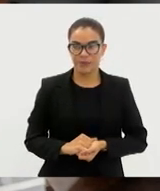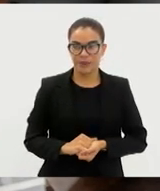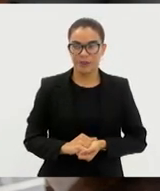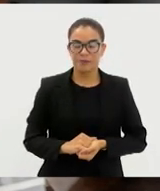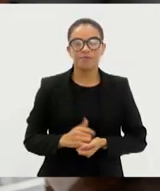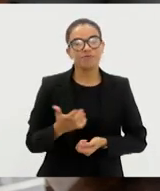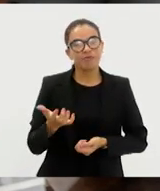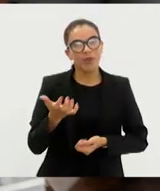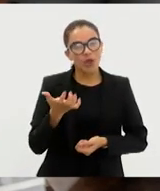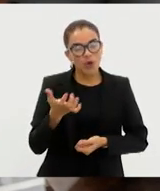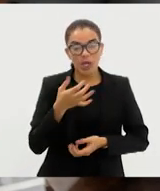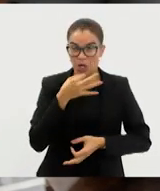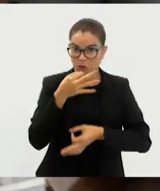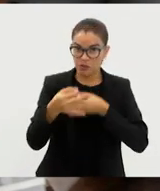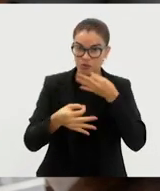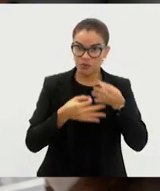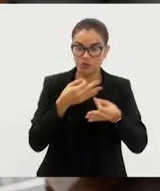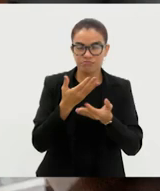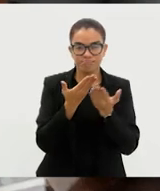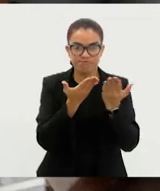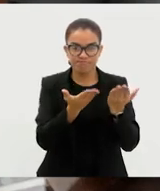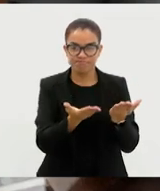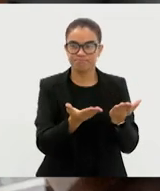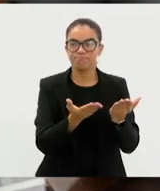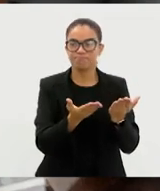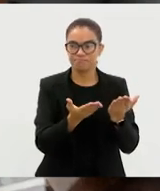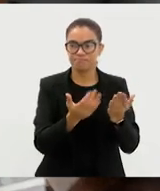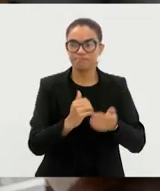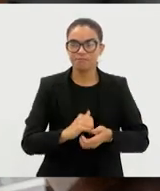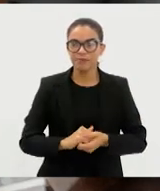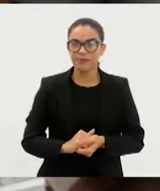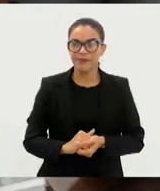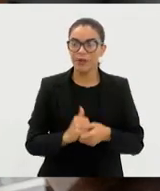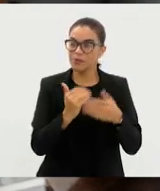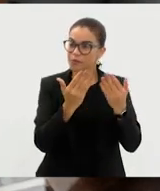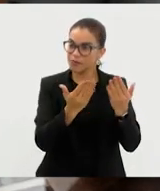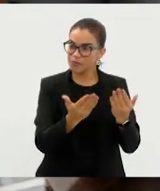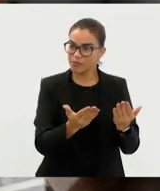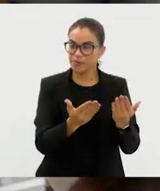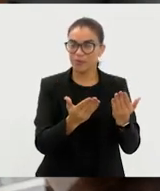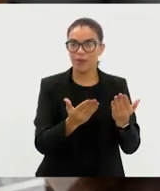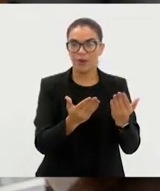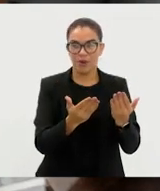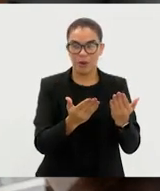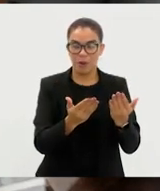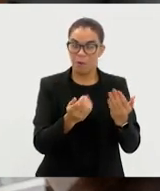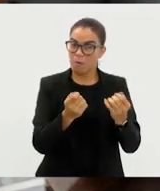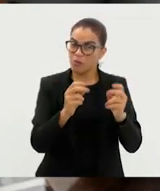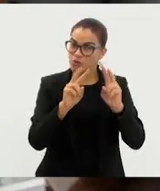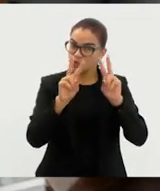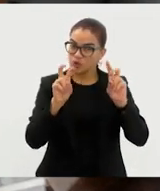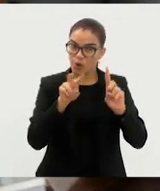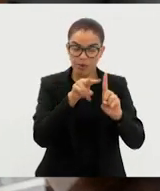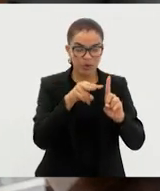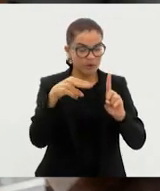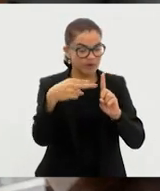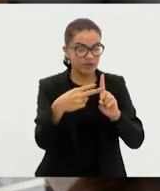Então, eu queria fazer uma sugestão, Vossa Excelência, que Vossa Excelência, do ponto de vista